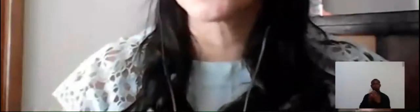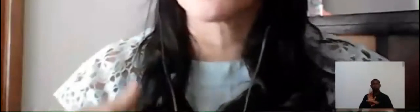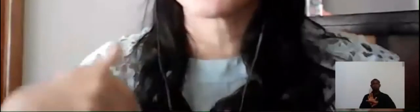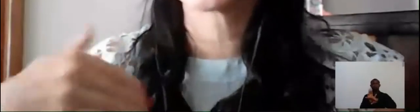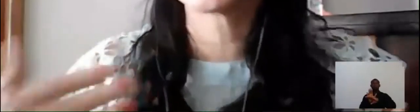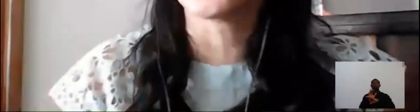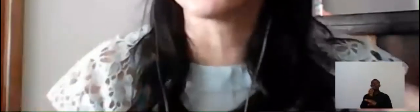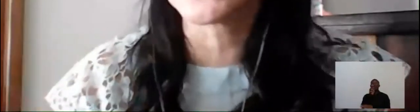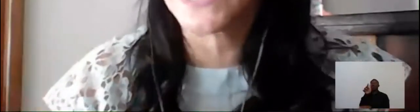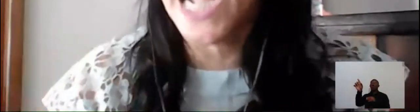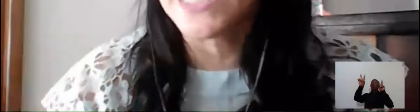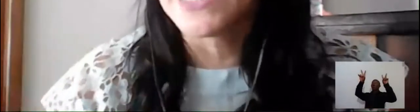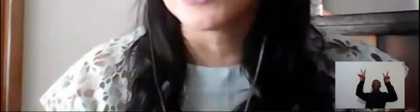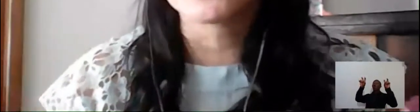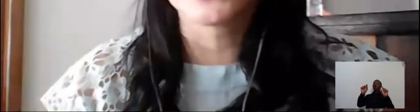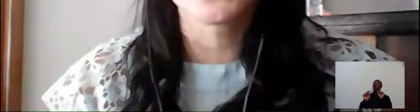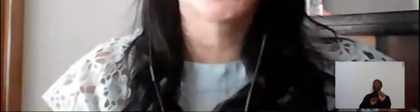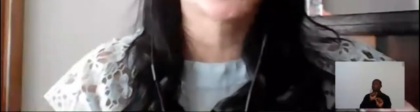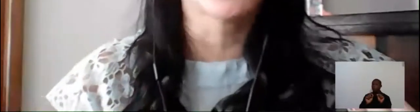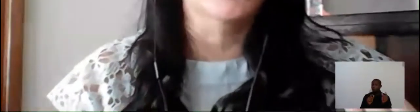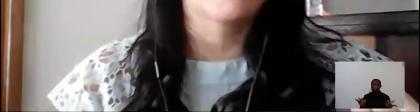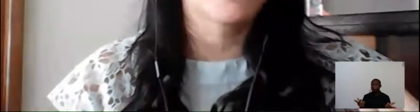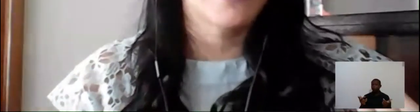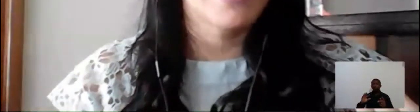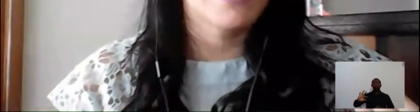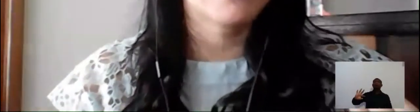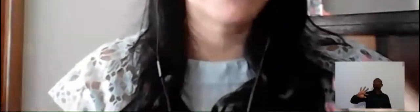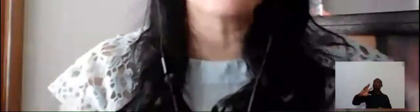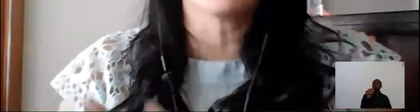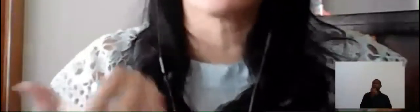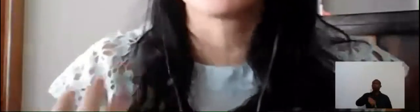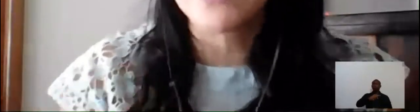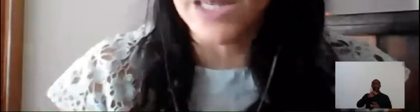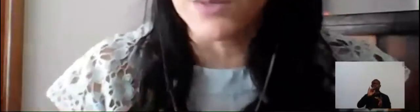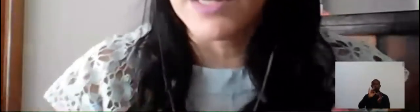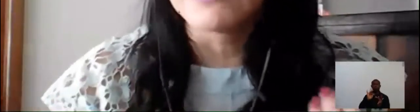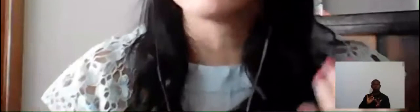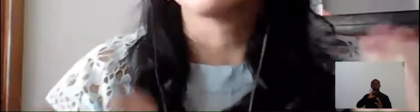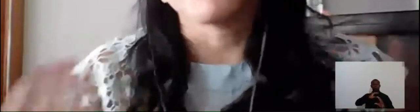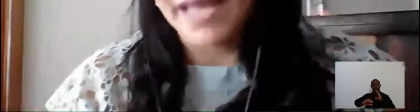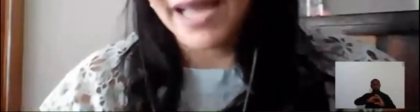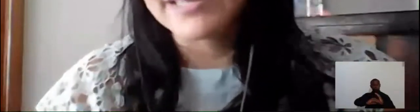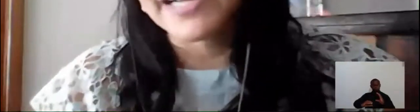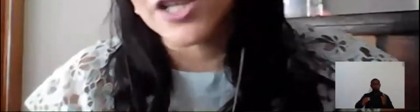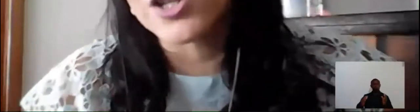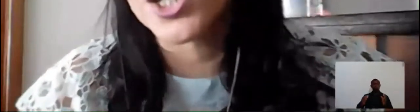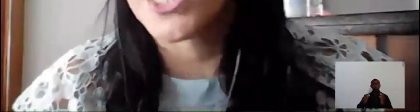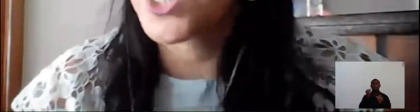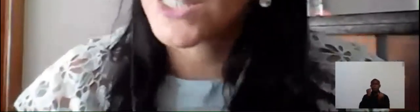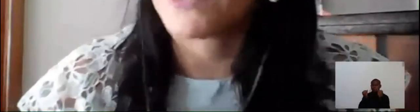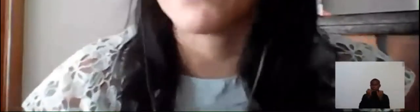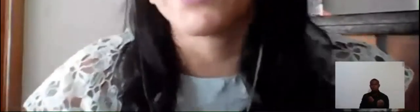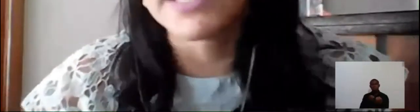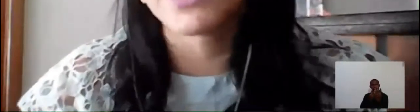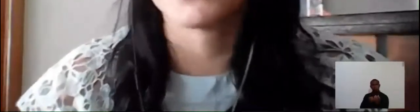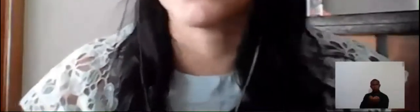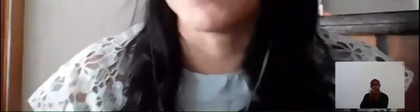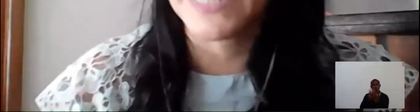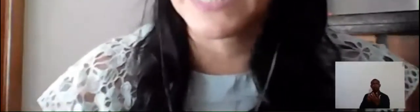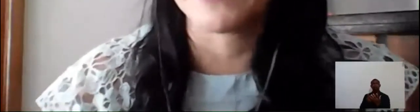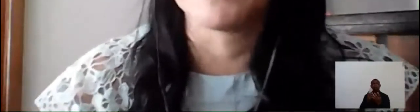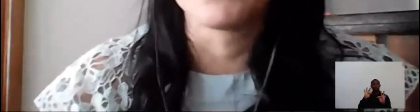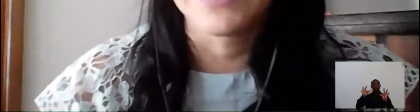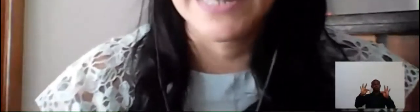Tudo que a gente usa para se comunicar, tudo que a gente usa para informação é tecnologia digital da informação e